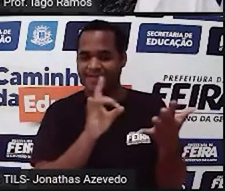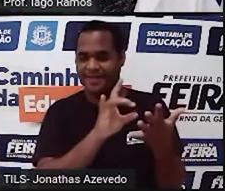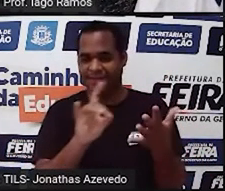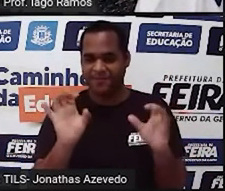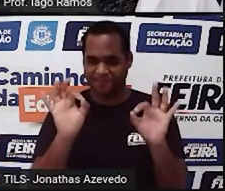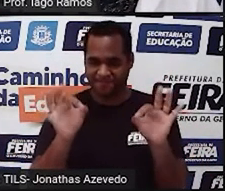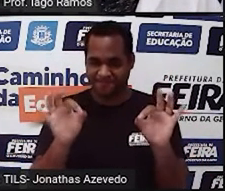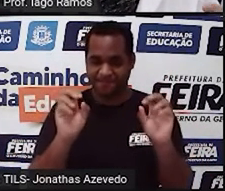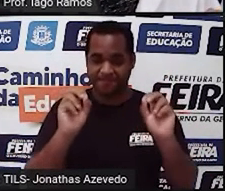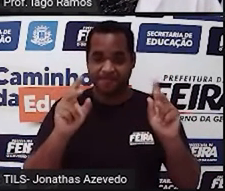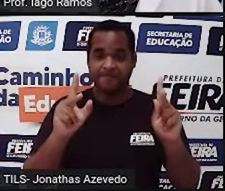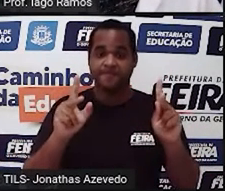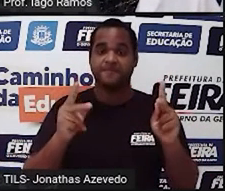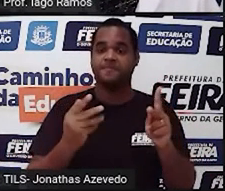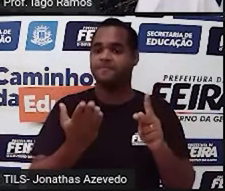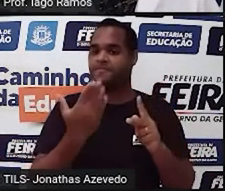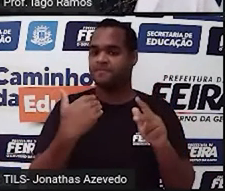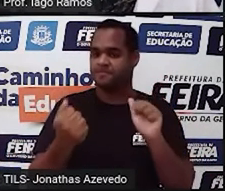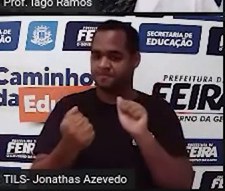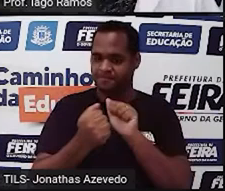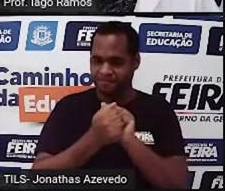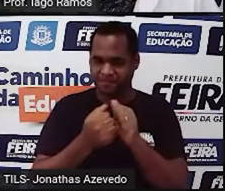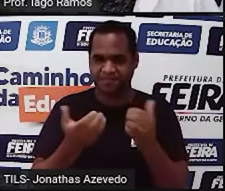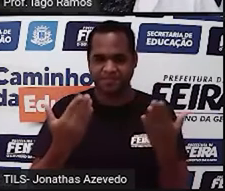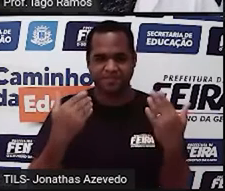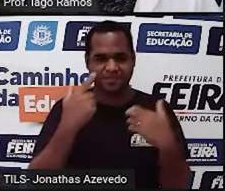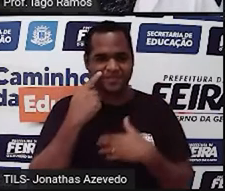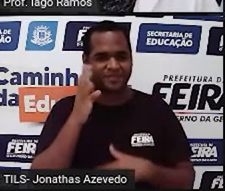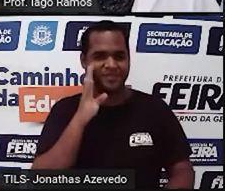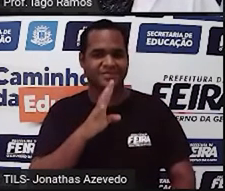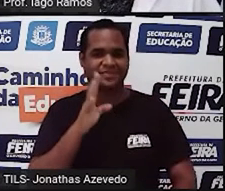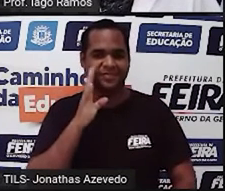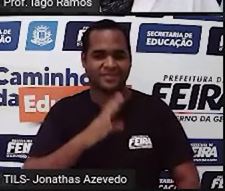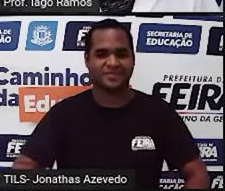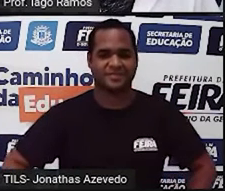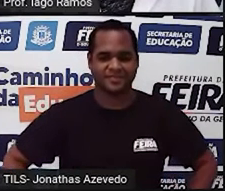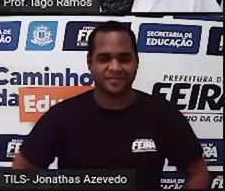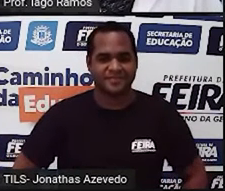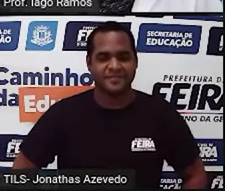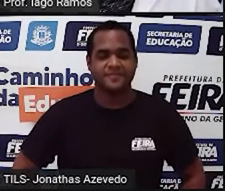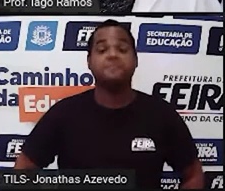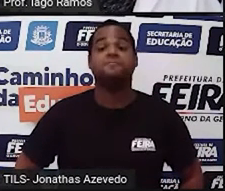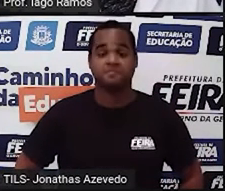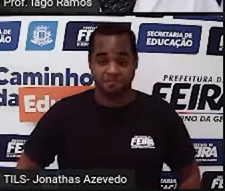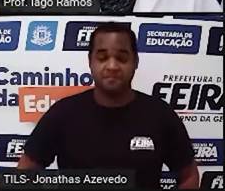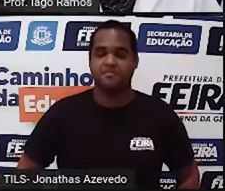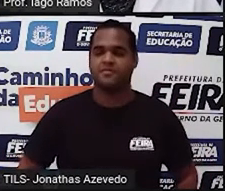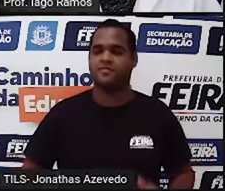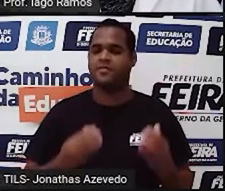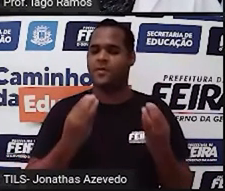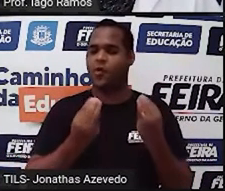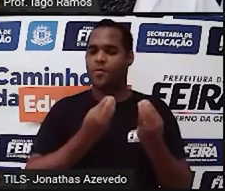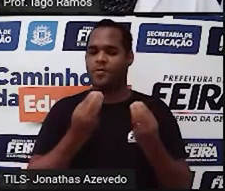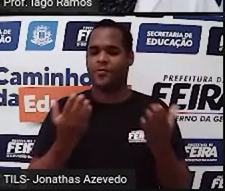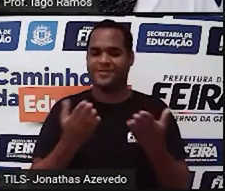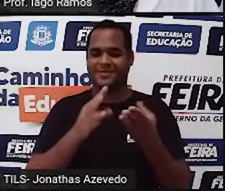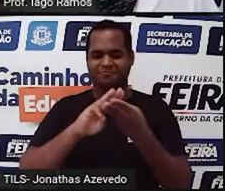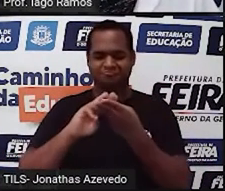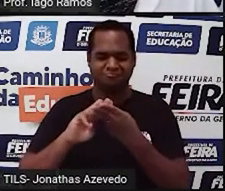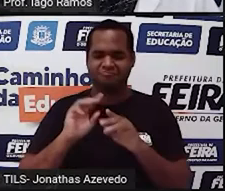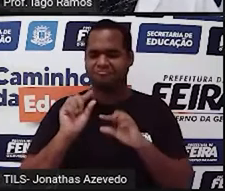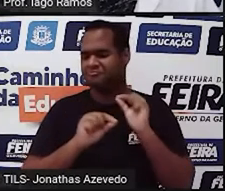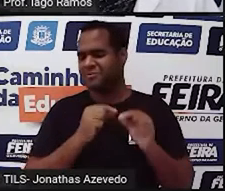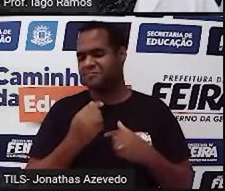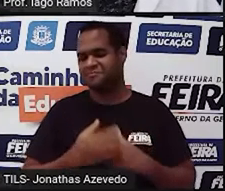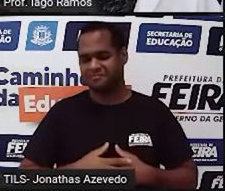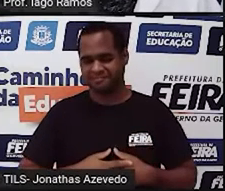certo então vamos lá olha só que bacana e é como é que está a matemática hoje né